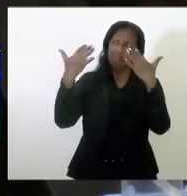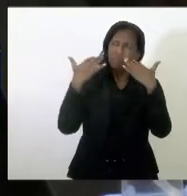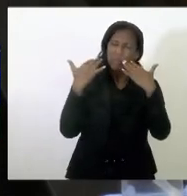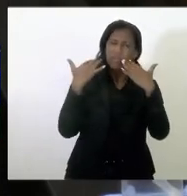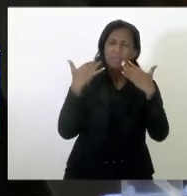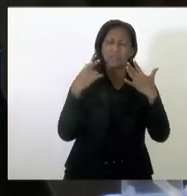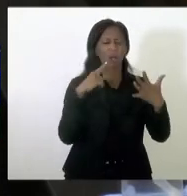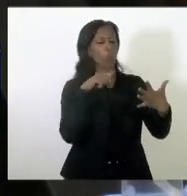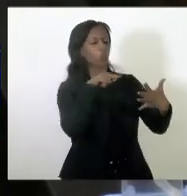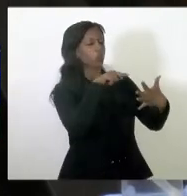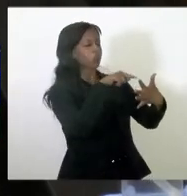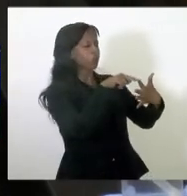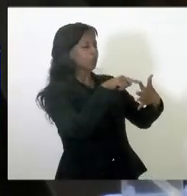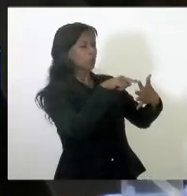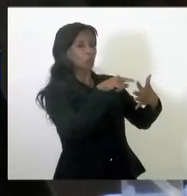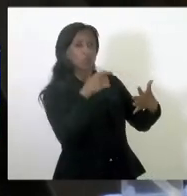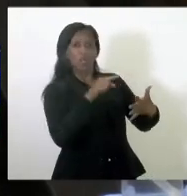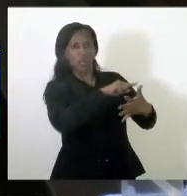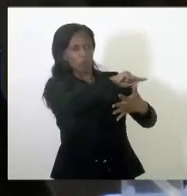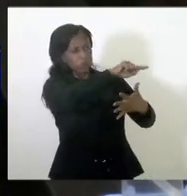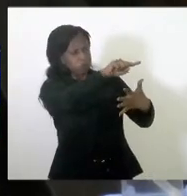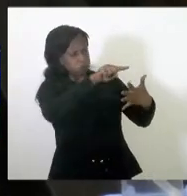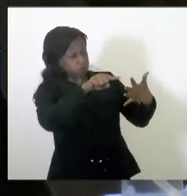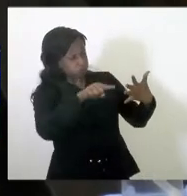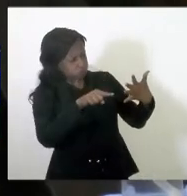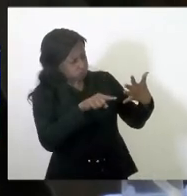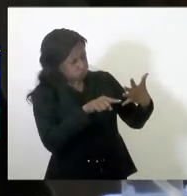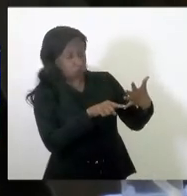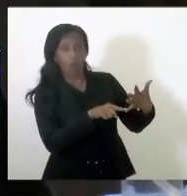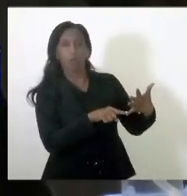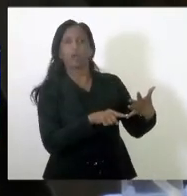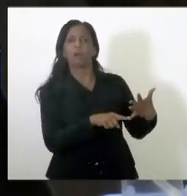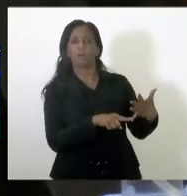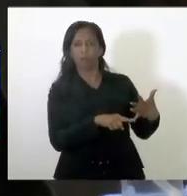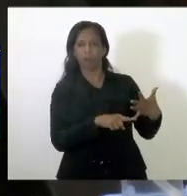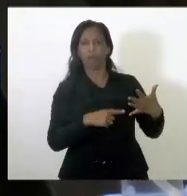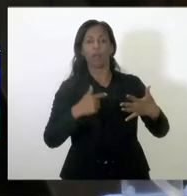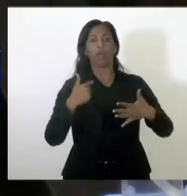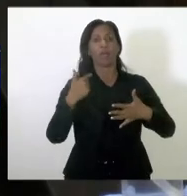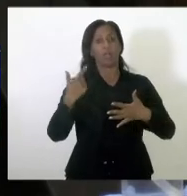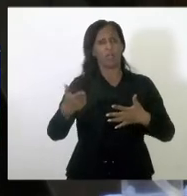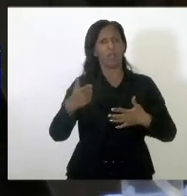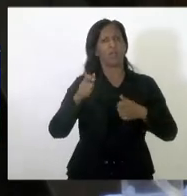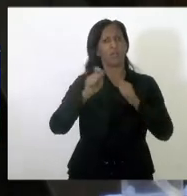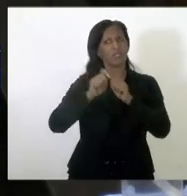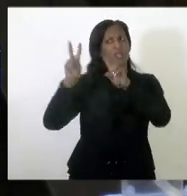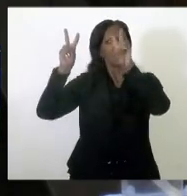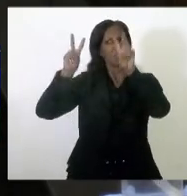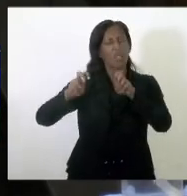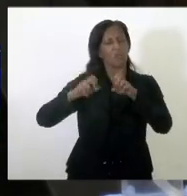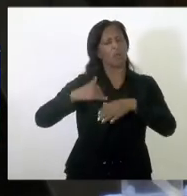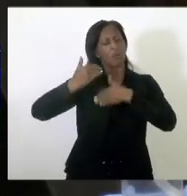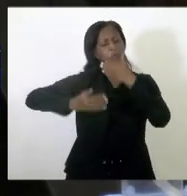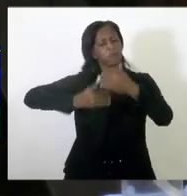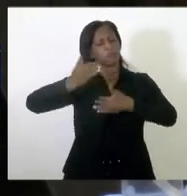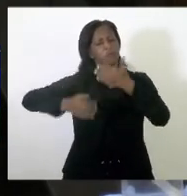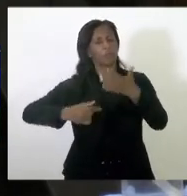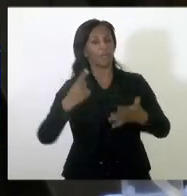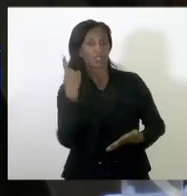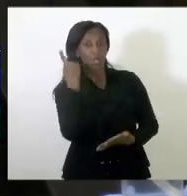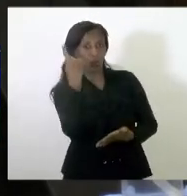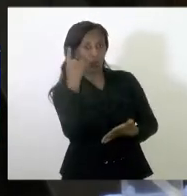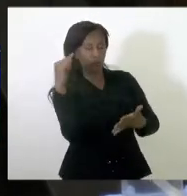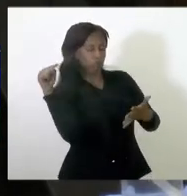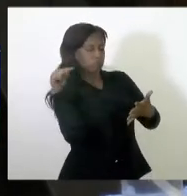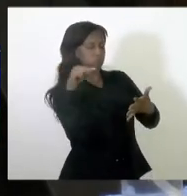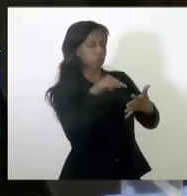aspecto. Tem tantos elementos desse debate que eu vou fazer várias inscrições ao longo das próximas semanas sobre esse tema. Mas tem um elemento que me chamou a atenção